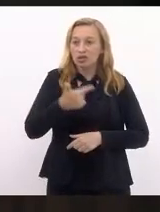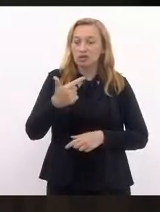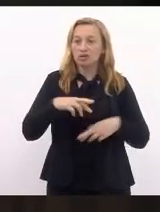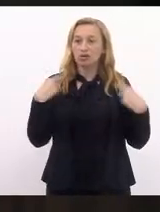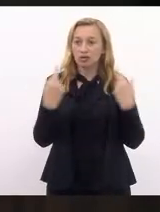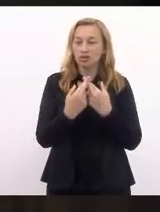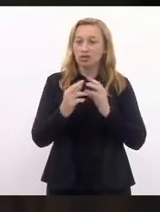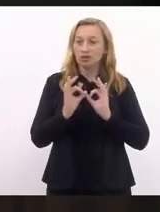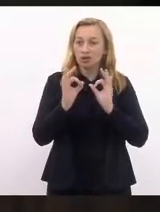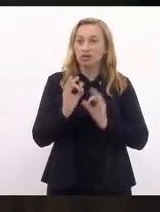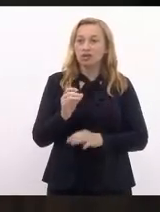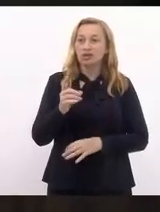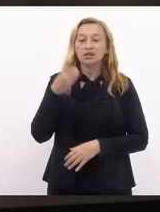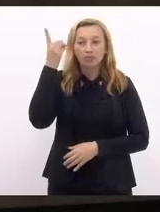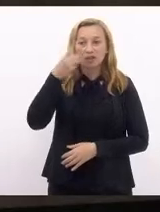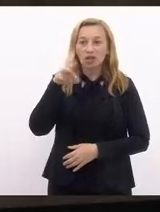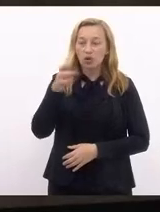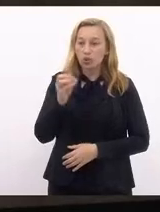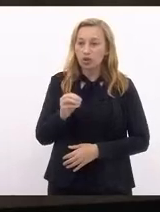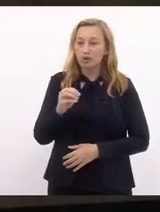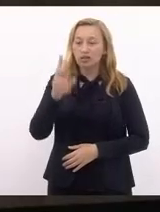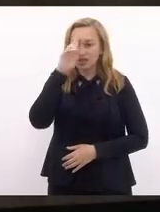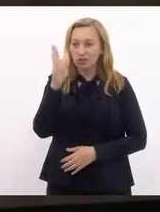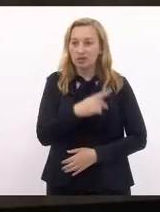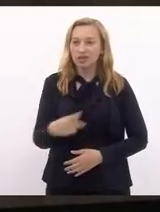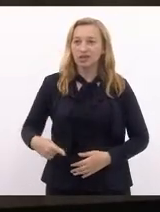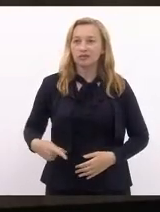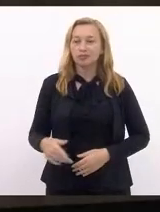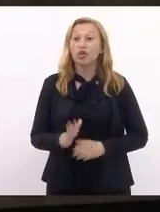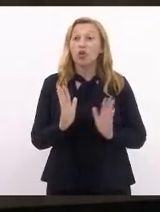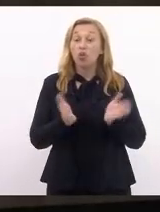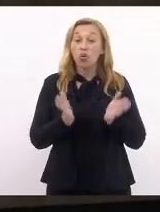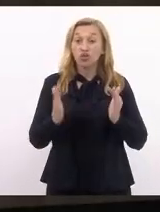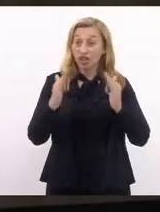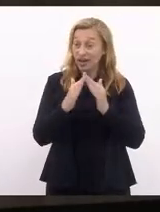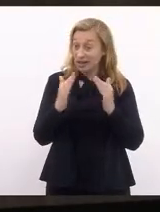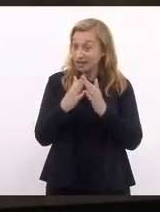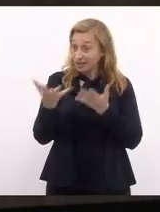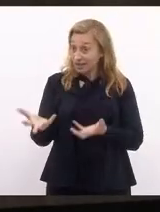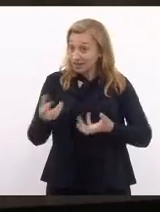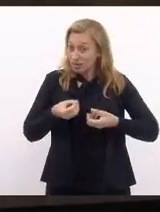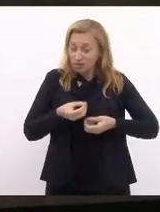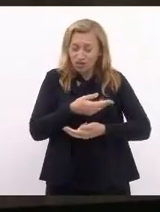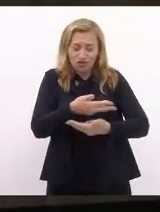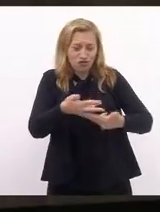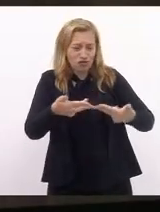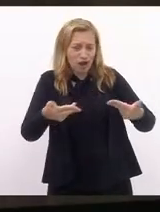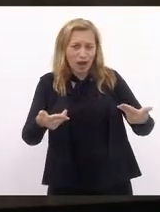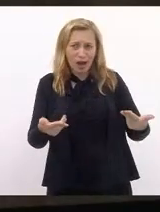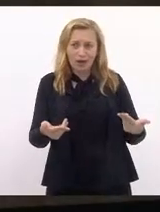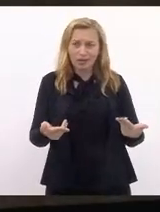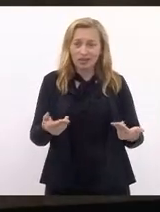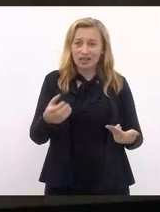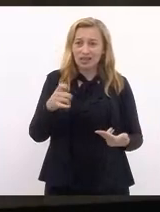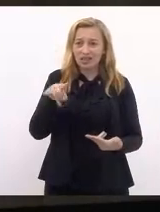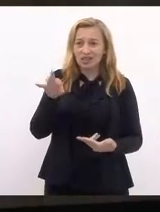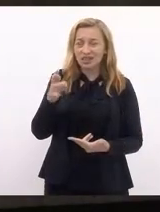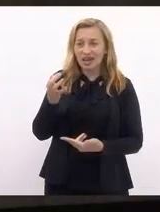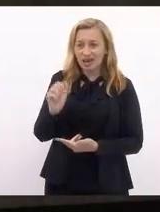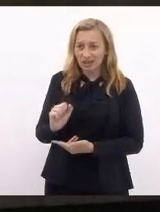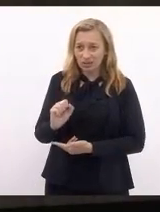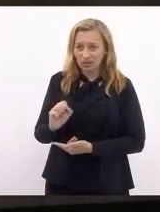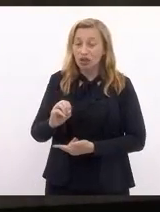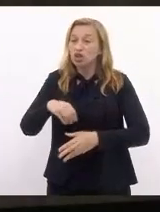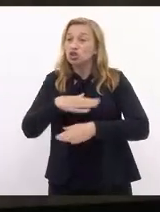que são jogadas questão de o deputado Eurico Júnior é o senhor presidente hoje a casa tá recebendo diversos Cedae anos de